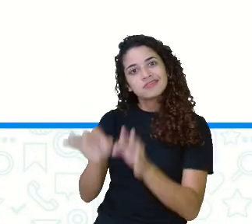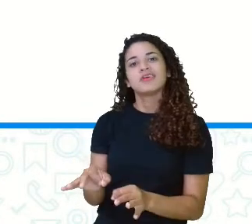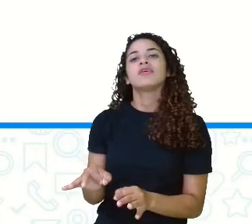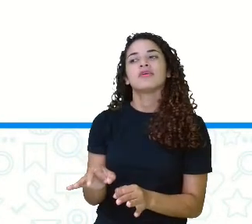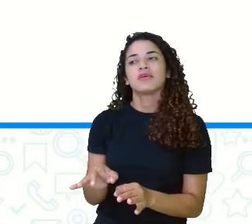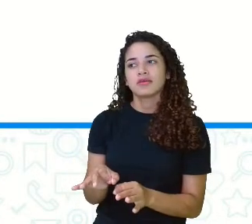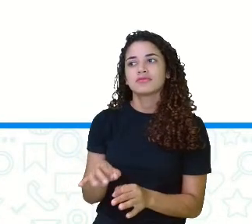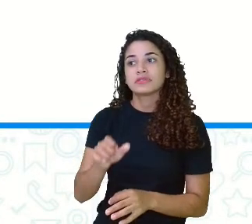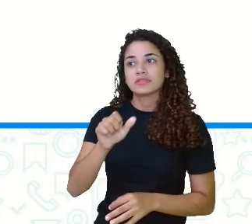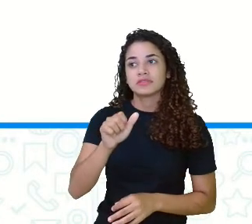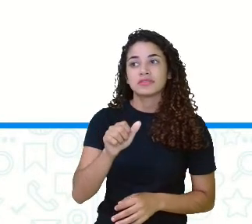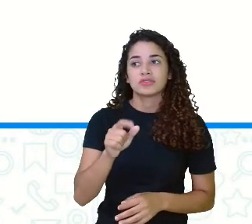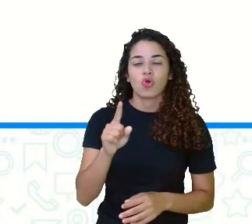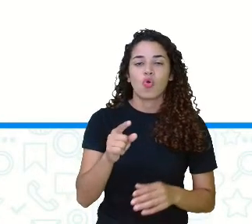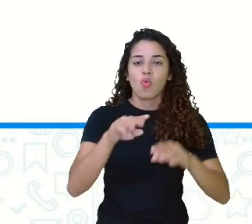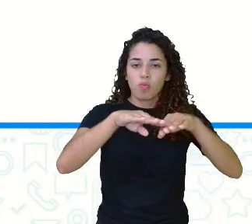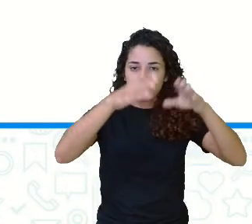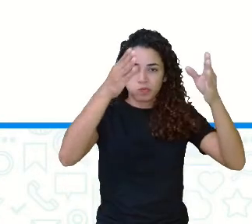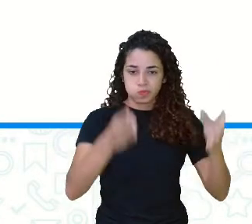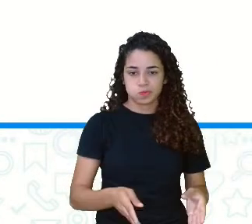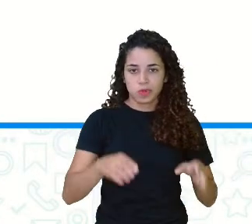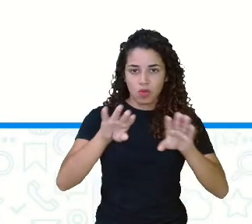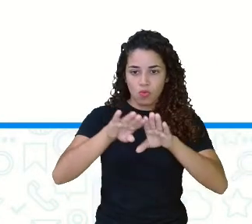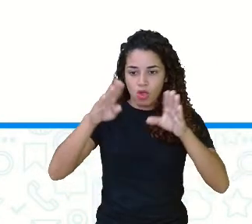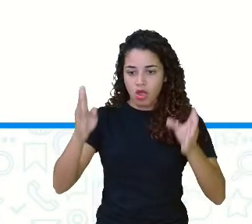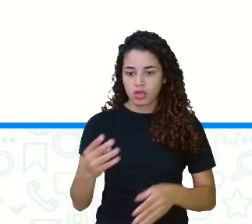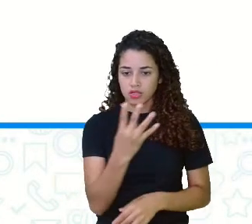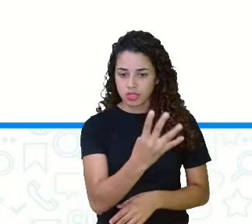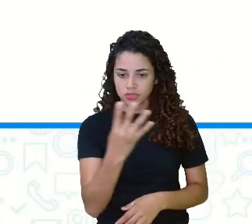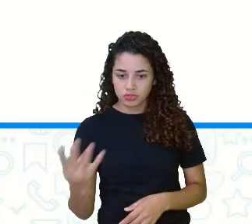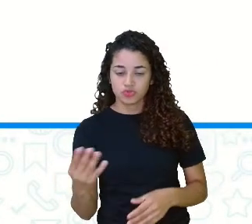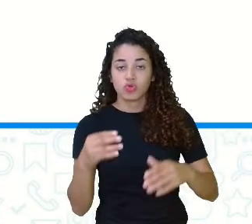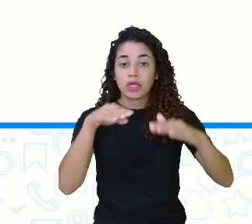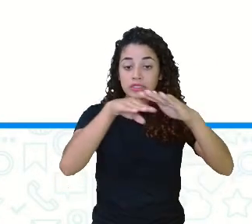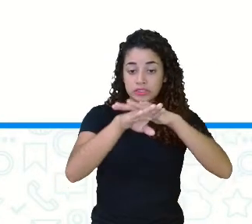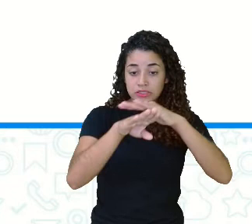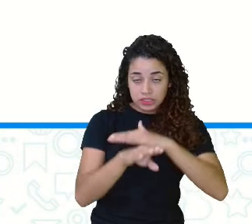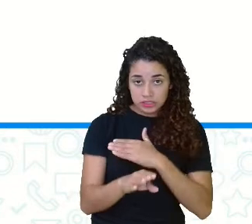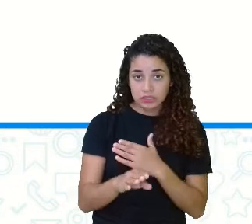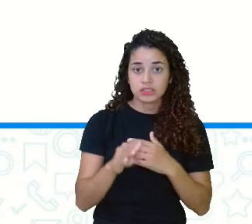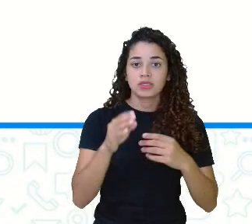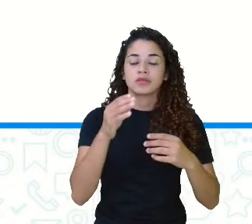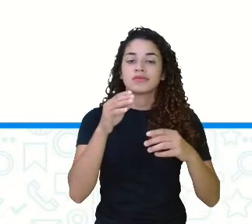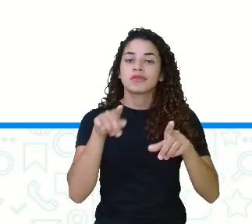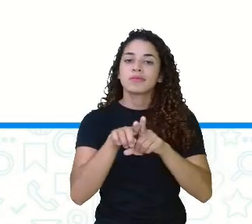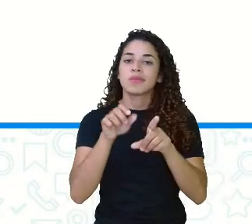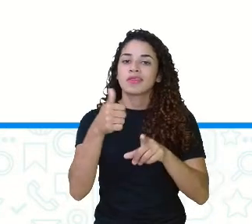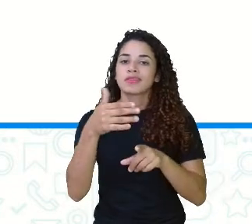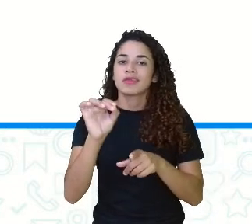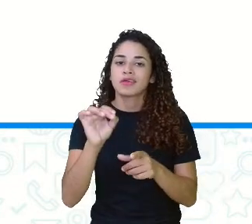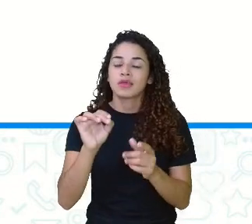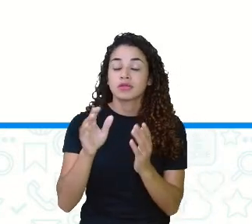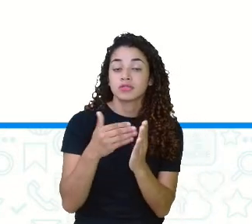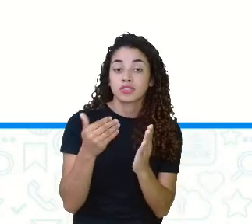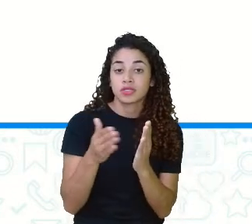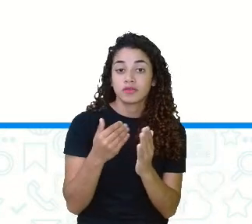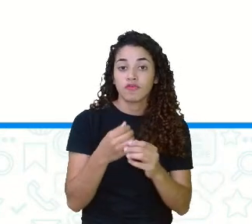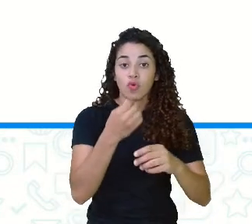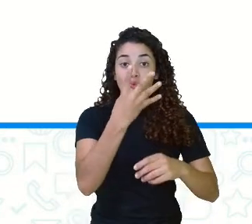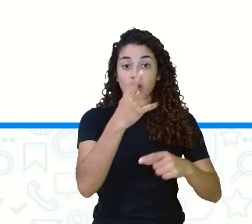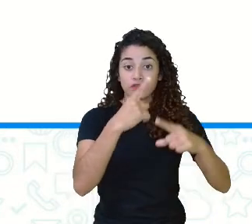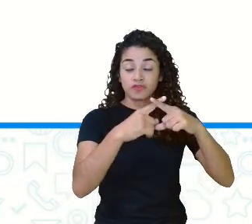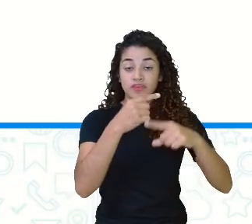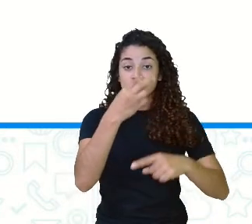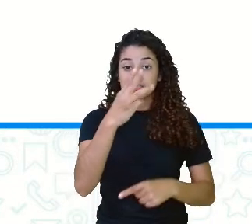corretíssimo. 4 estantes vezes 3 prateleiras vezes 10 livros. 4 vezes